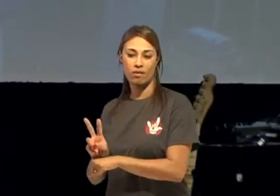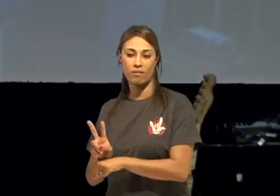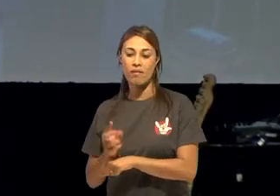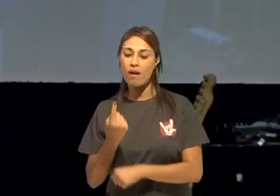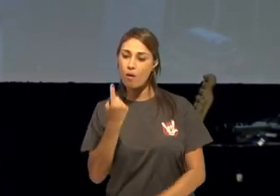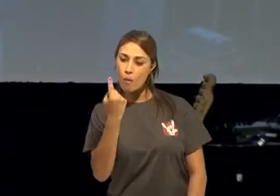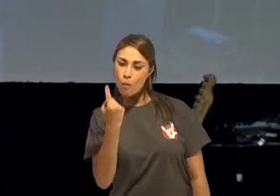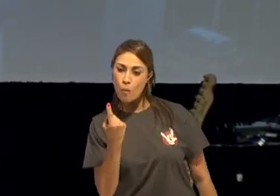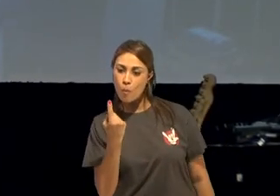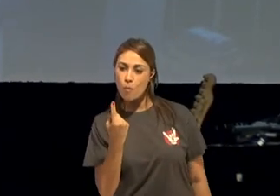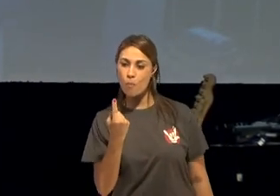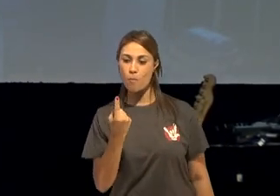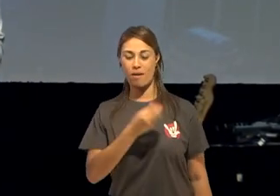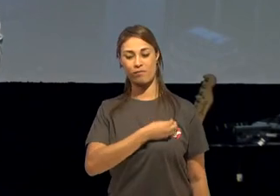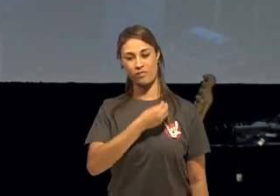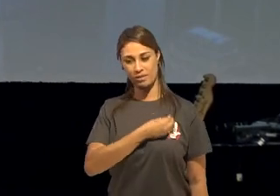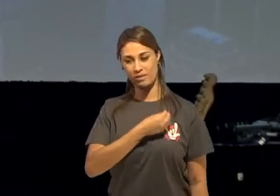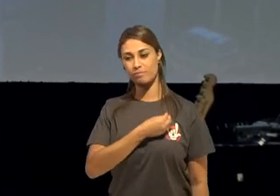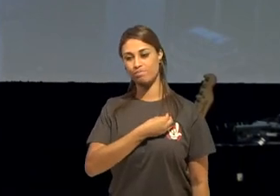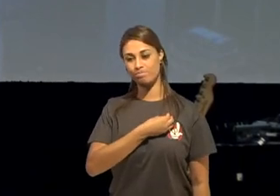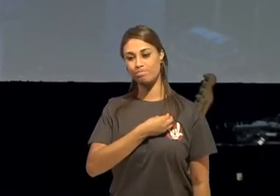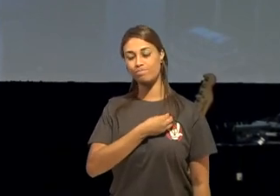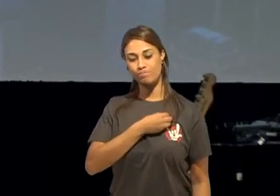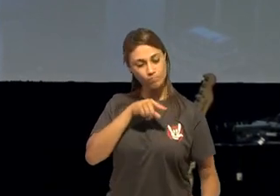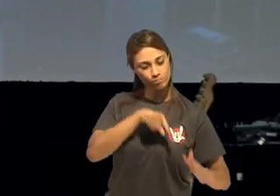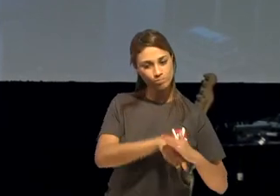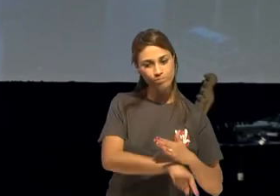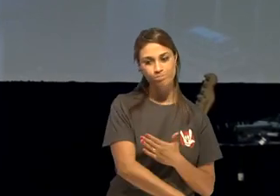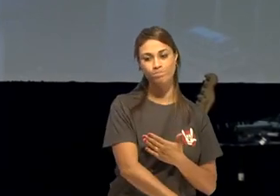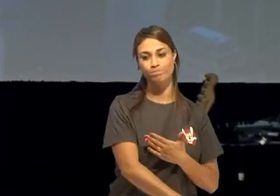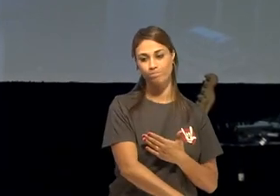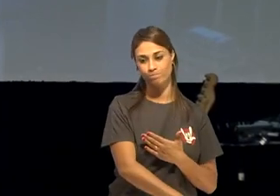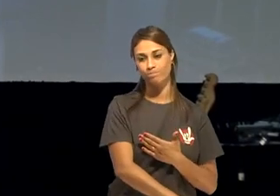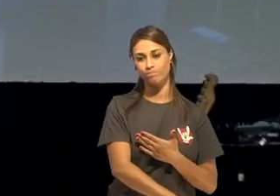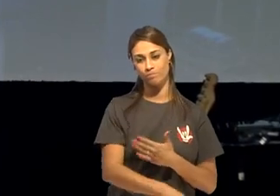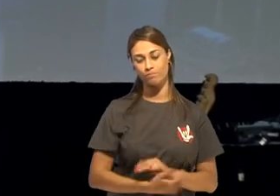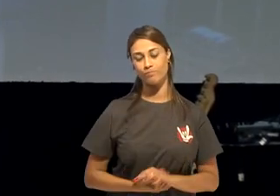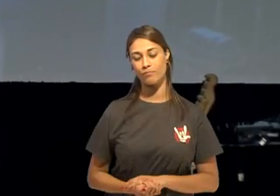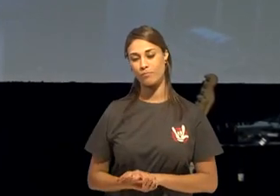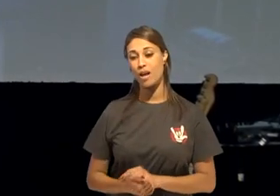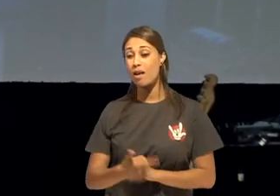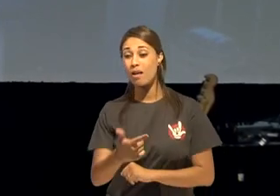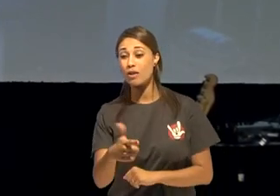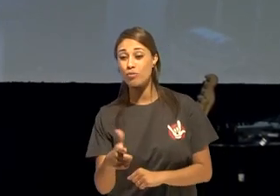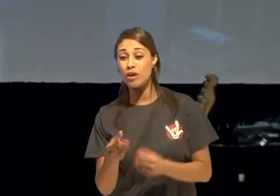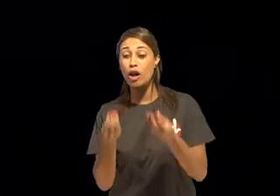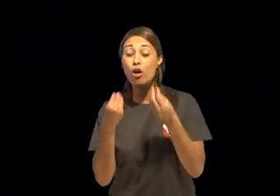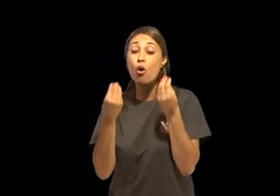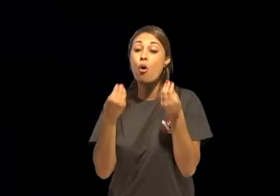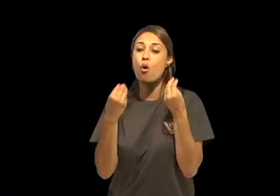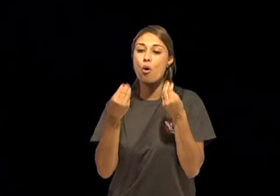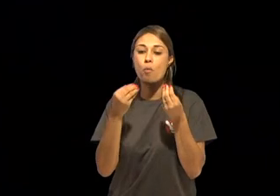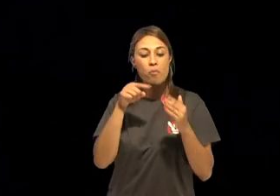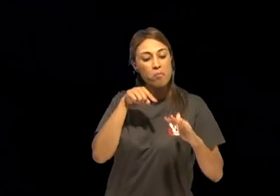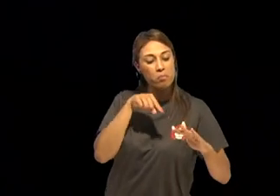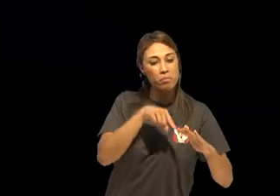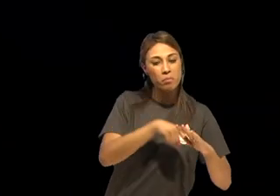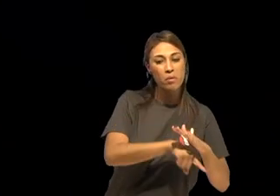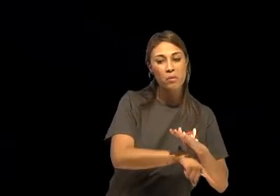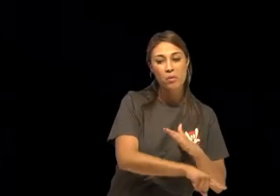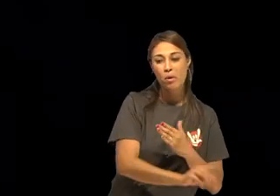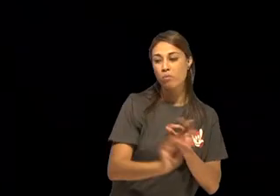Porque nós fomos chamados para sermos profundos no relacionamento e não dá para alcançar a profundidade de longe.